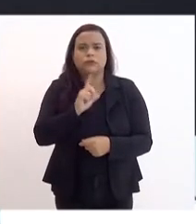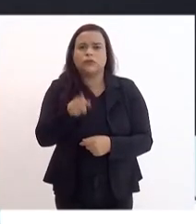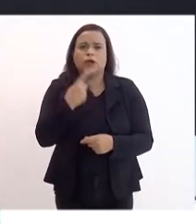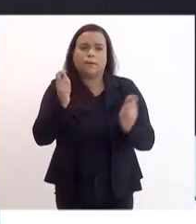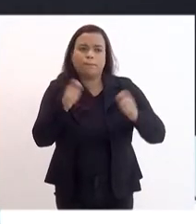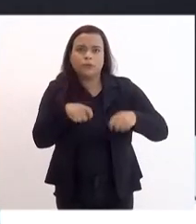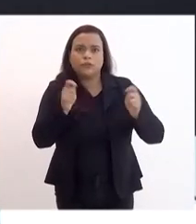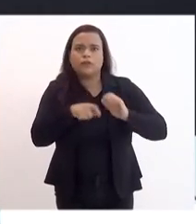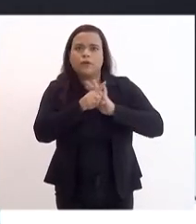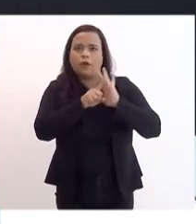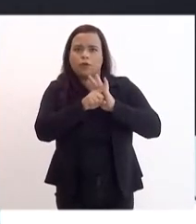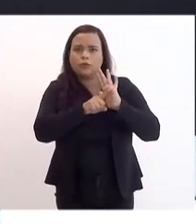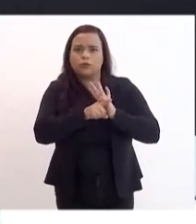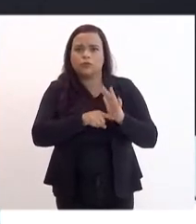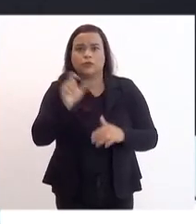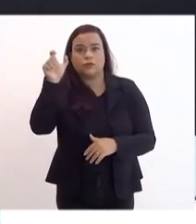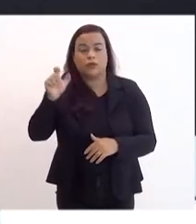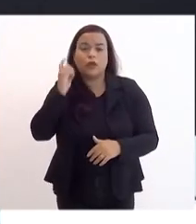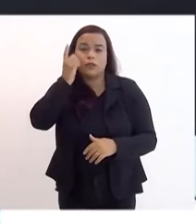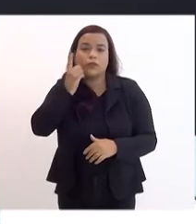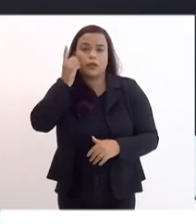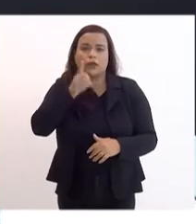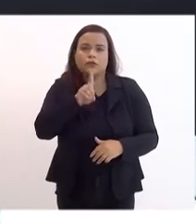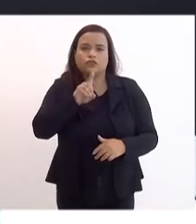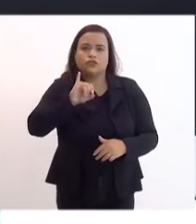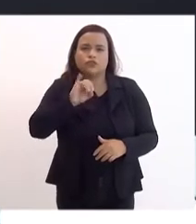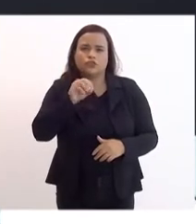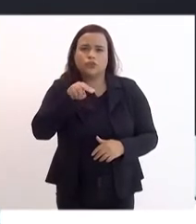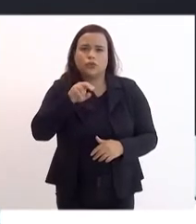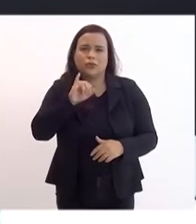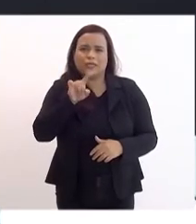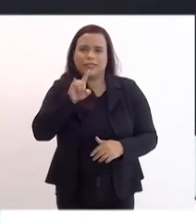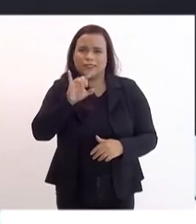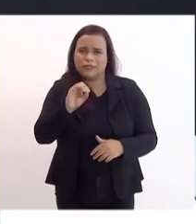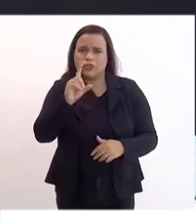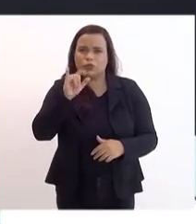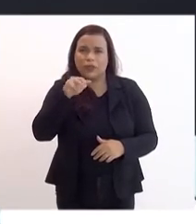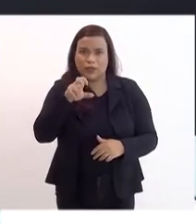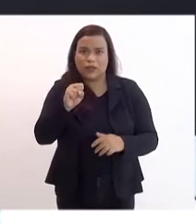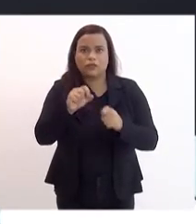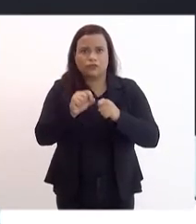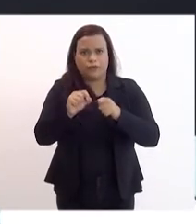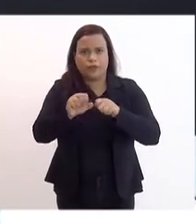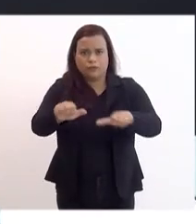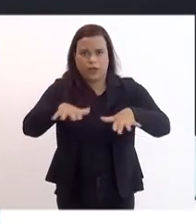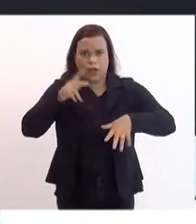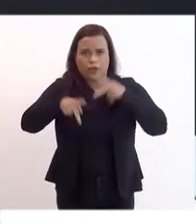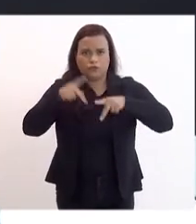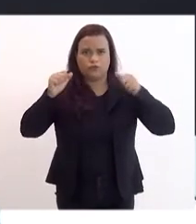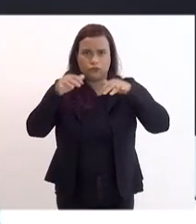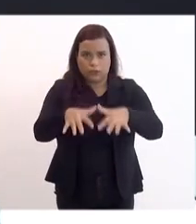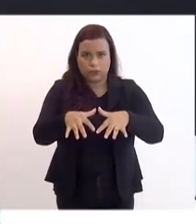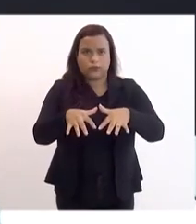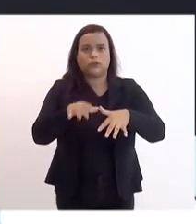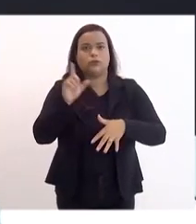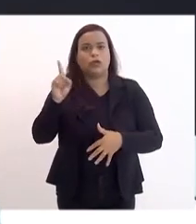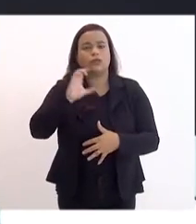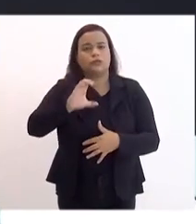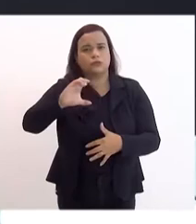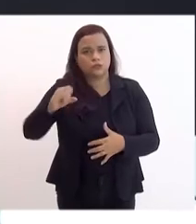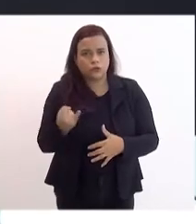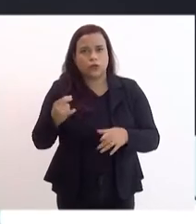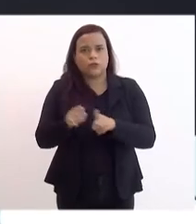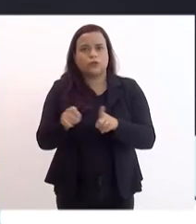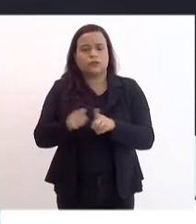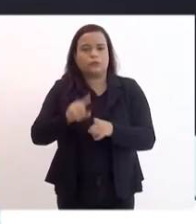uma consulta ao deputado Dionísio Lins para fazer a audiência pública, porque a CCJ também não